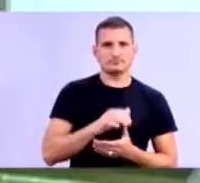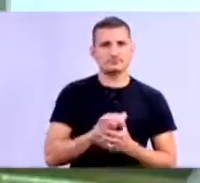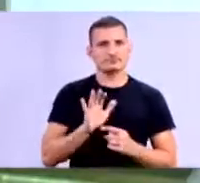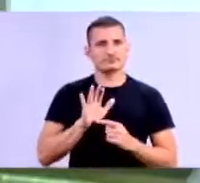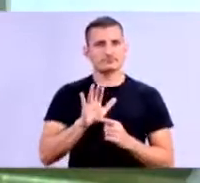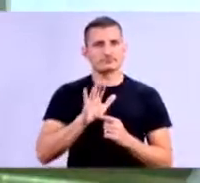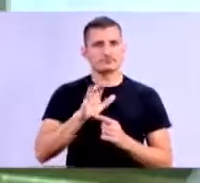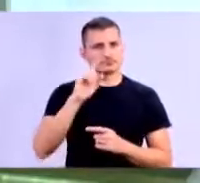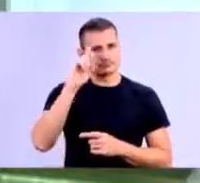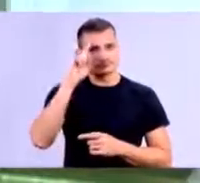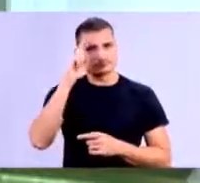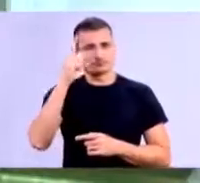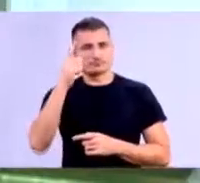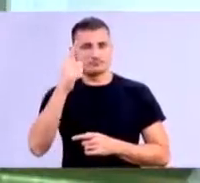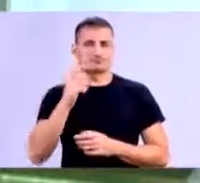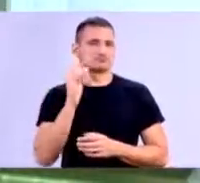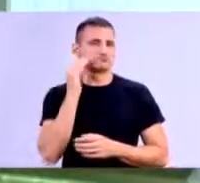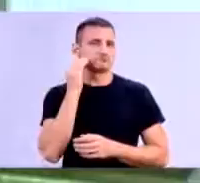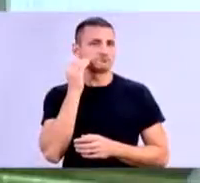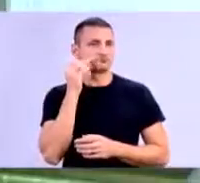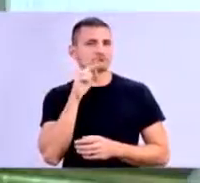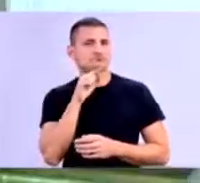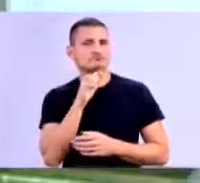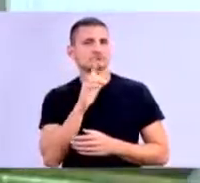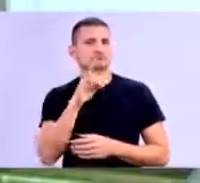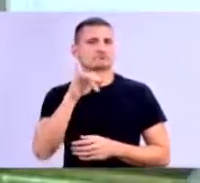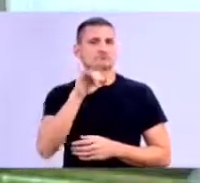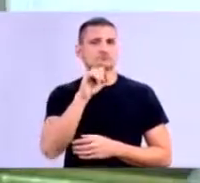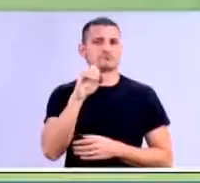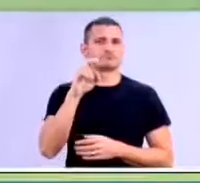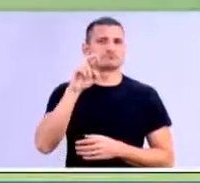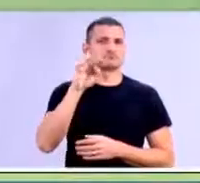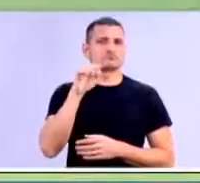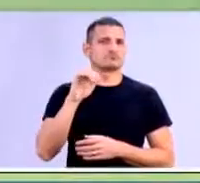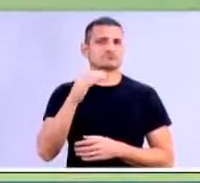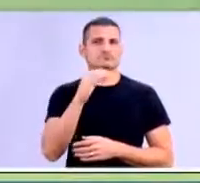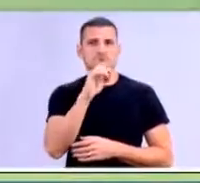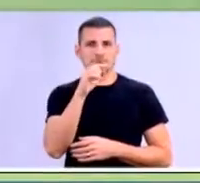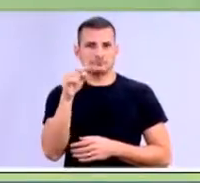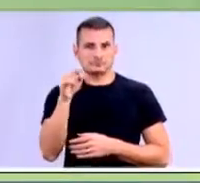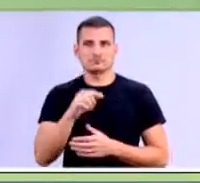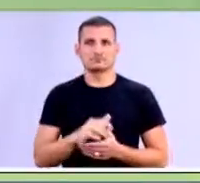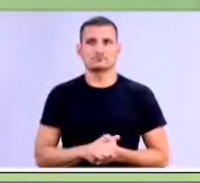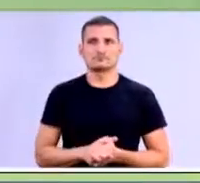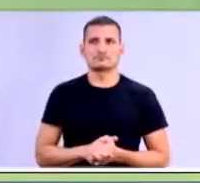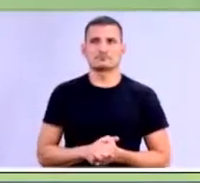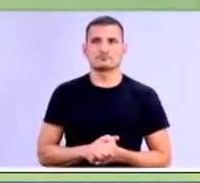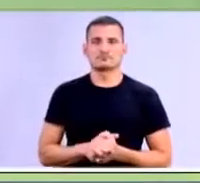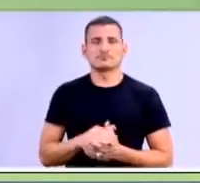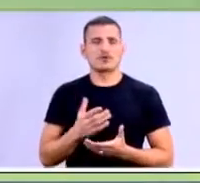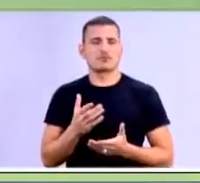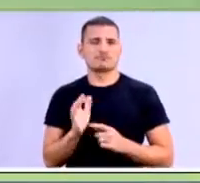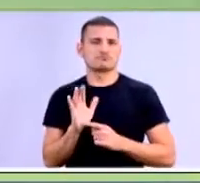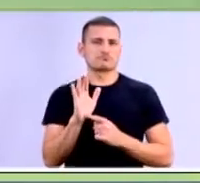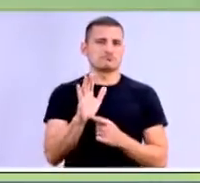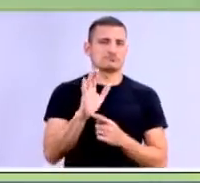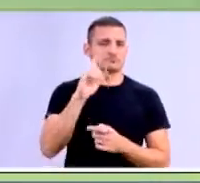ideia. Vamos ver quais são as características da dissertação? Vejamos. Exposição de uma